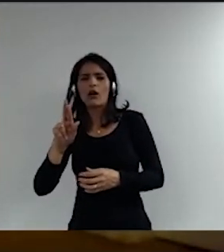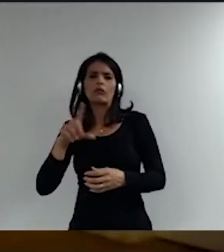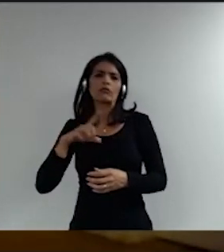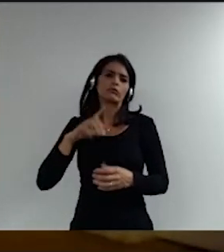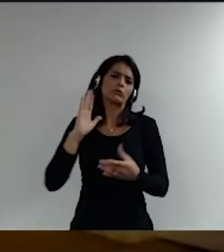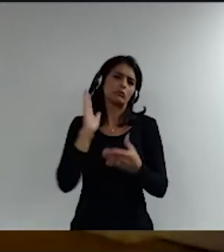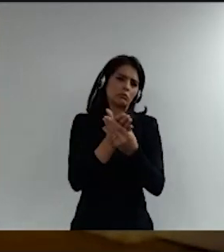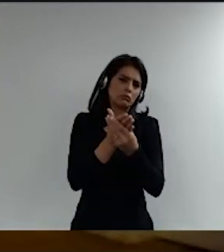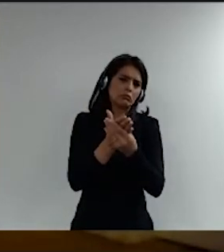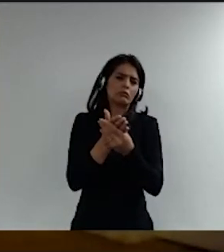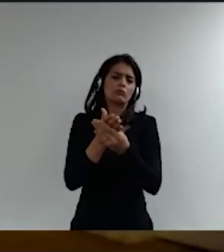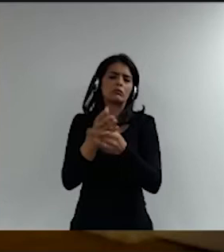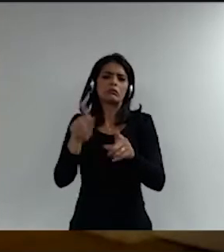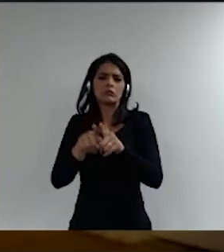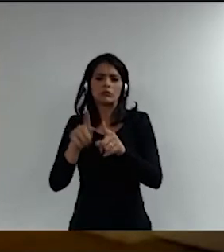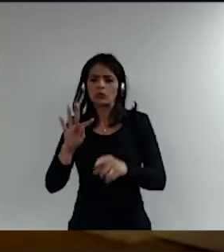tutelas